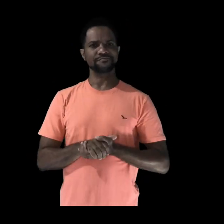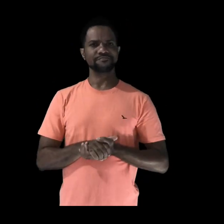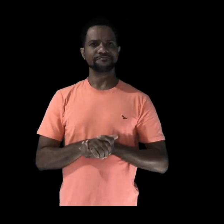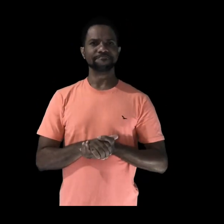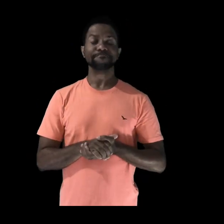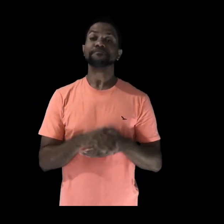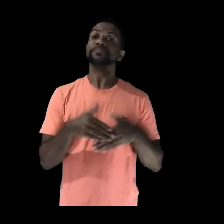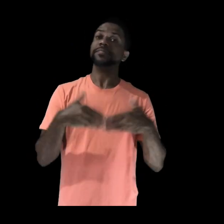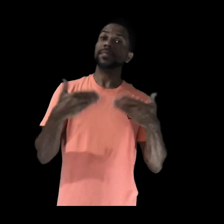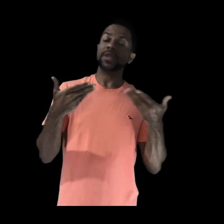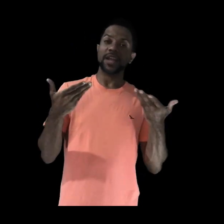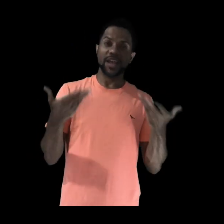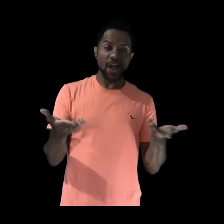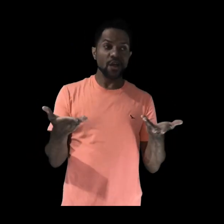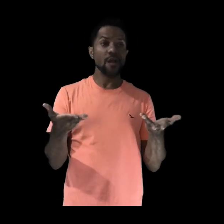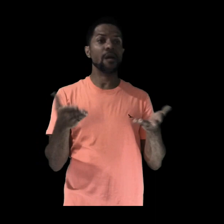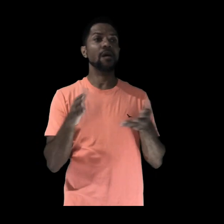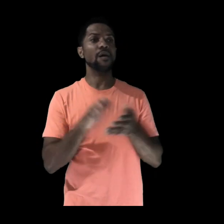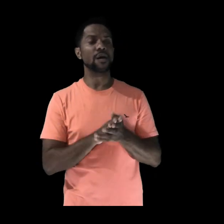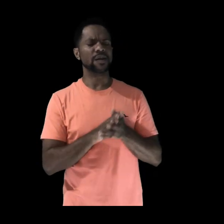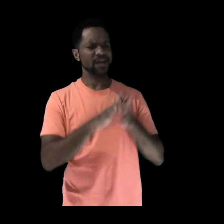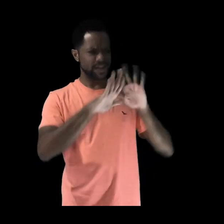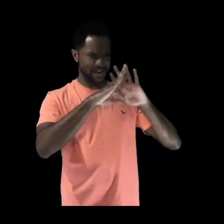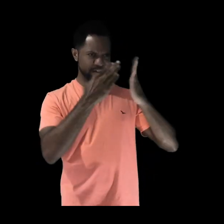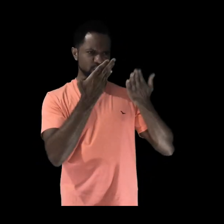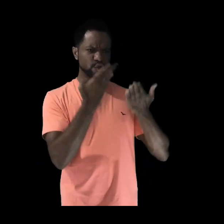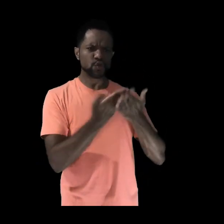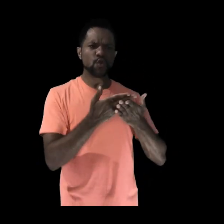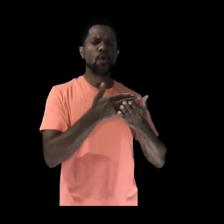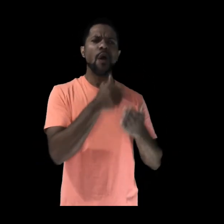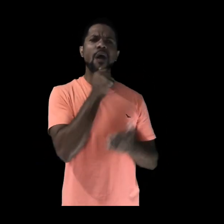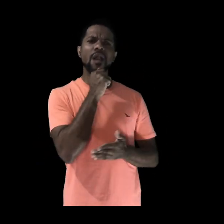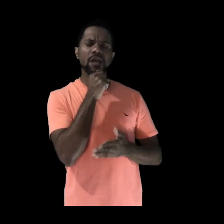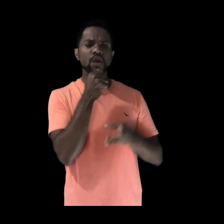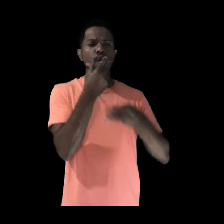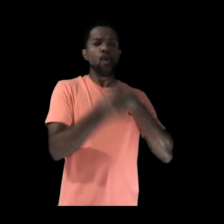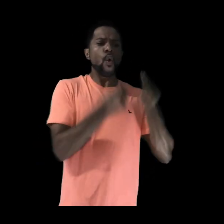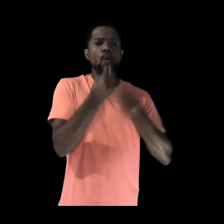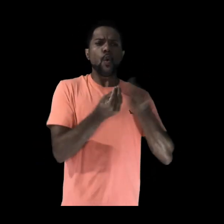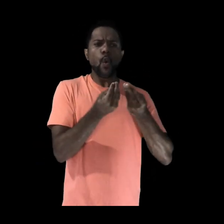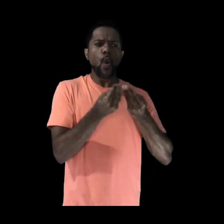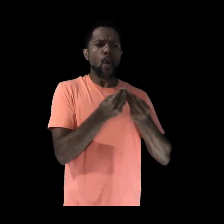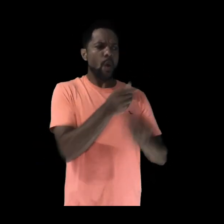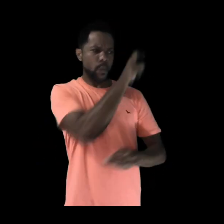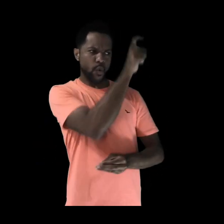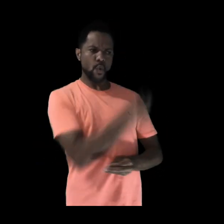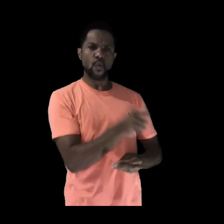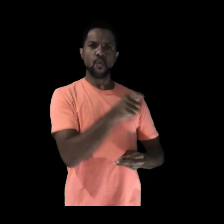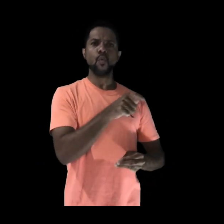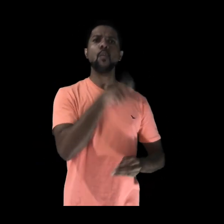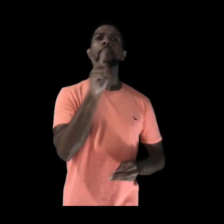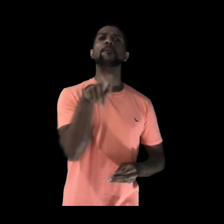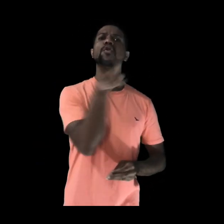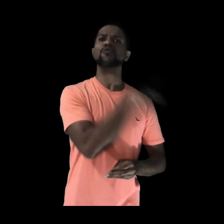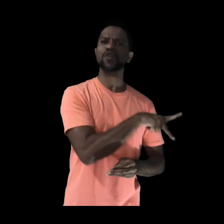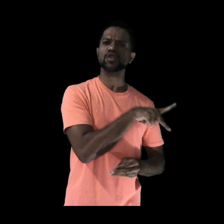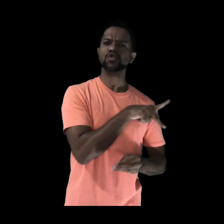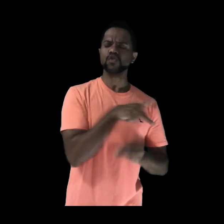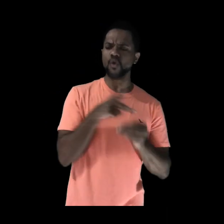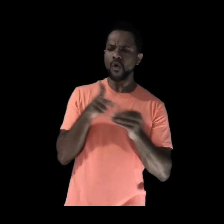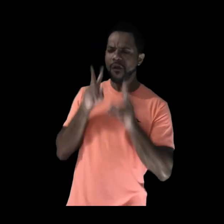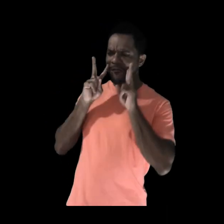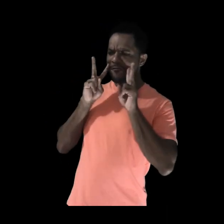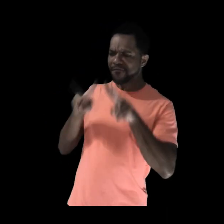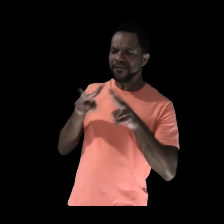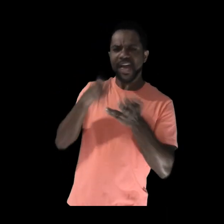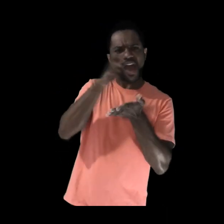Verdade. E agora, passando nessa parte da escola ainda, como deve ser a postura do professor ao se deparar